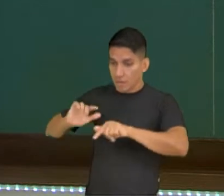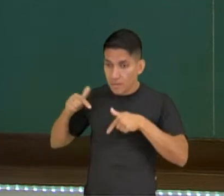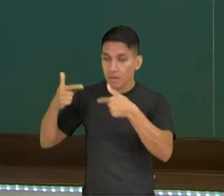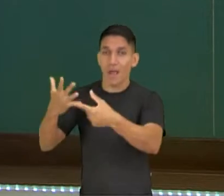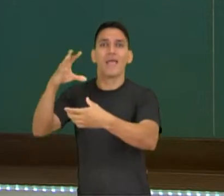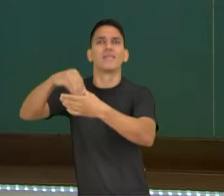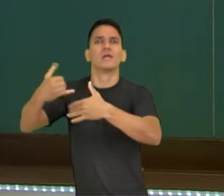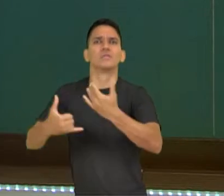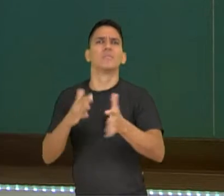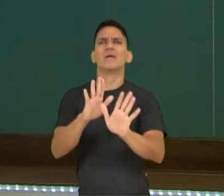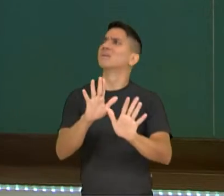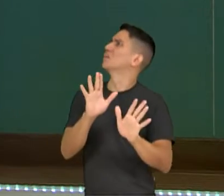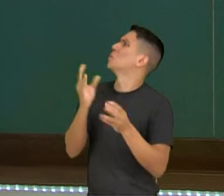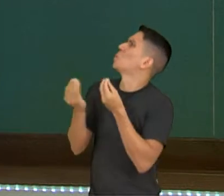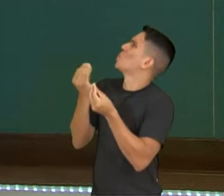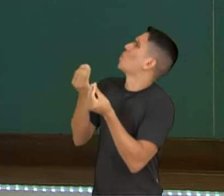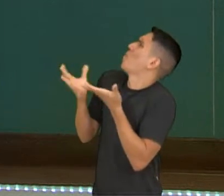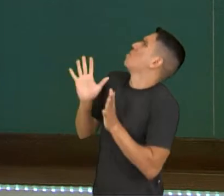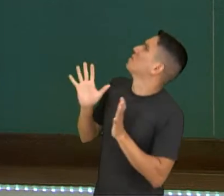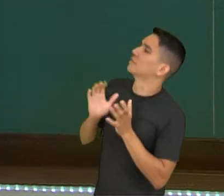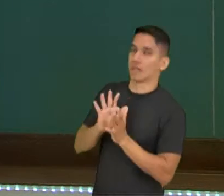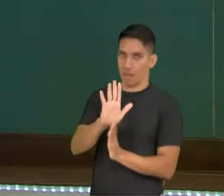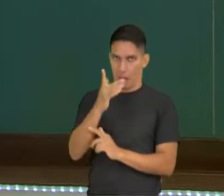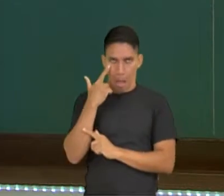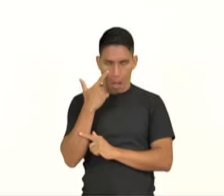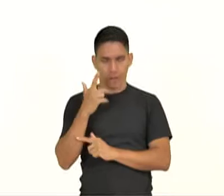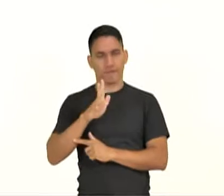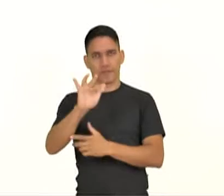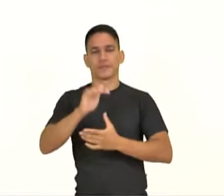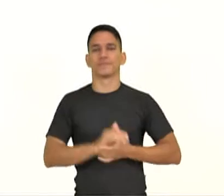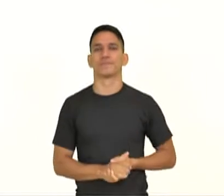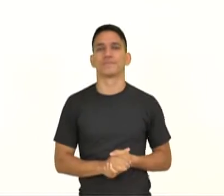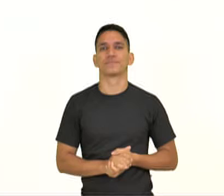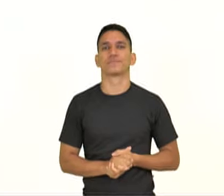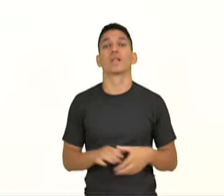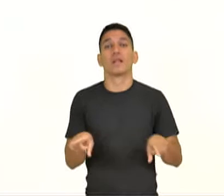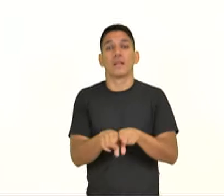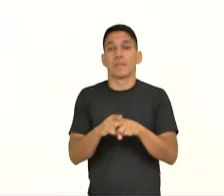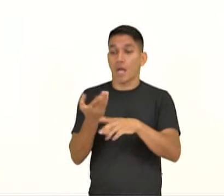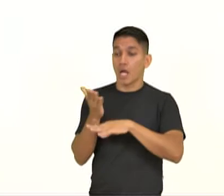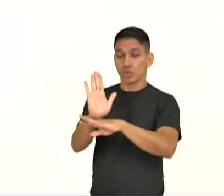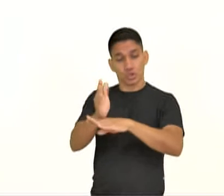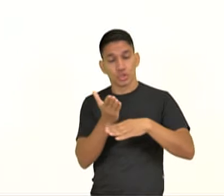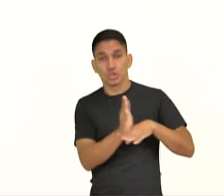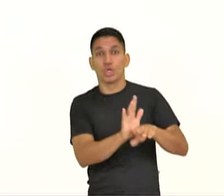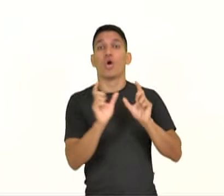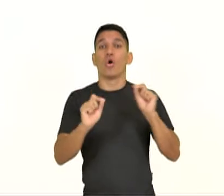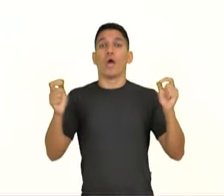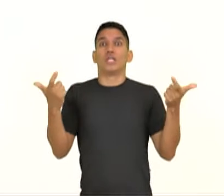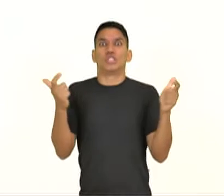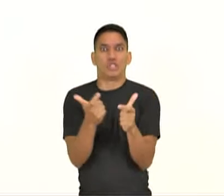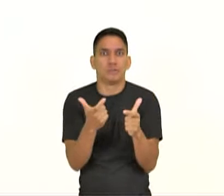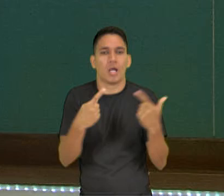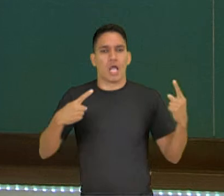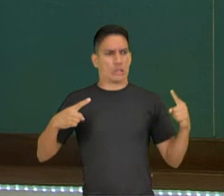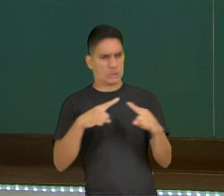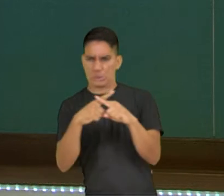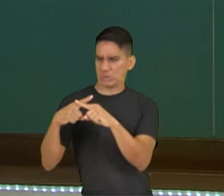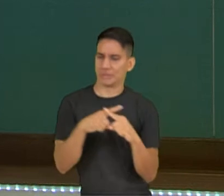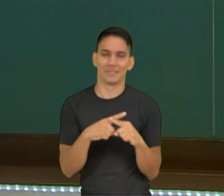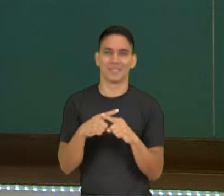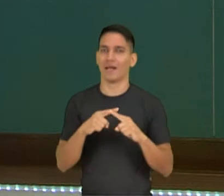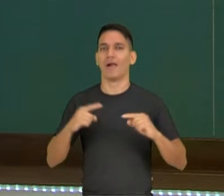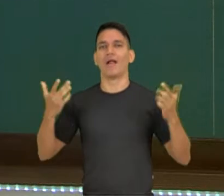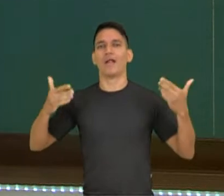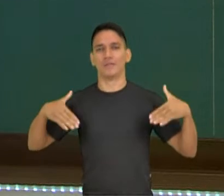jogo. Mas como isso, professora? A gente já vai ver. Favorecem a diminuição gradativa da competição, então vai diminuir a